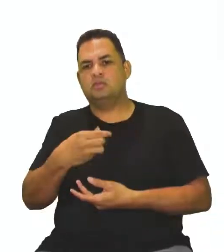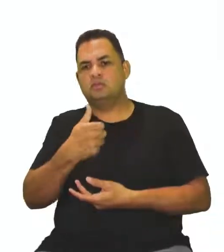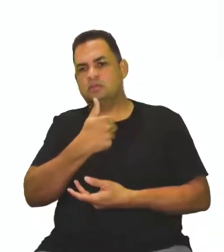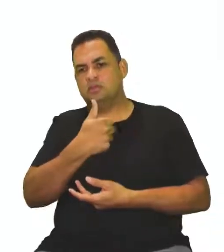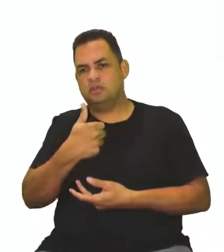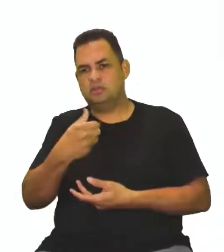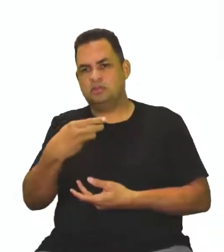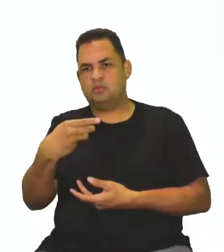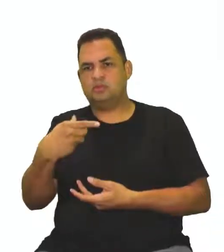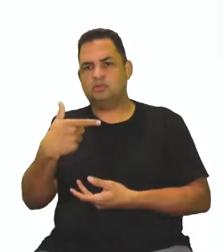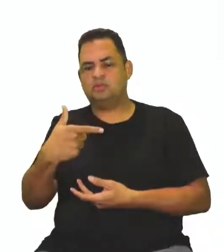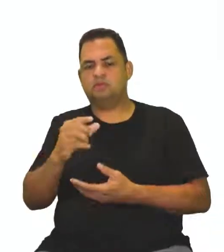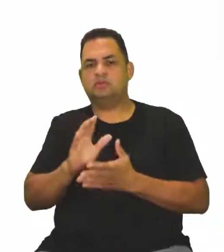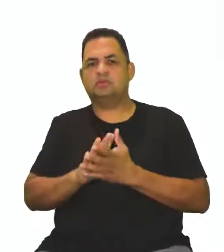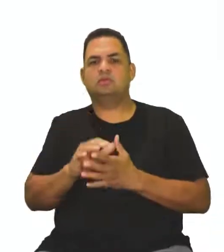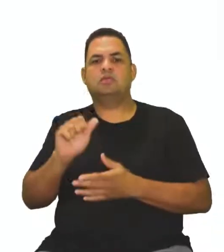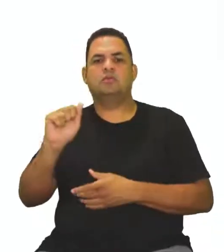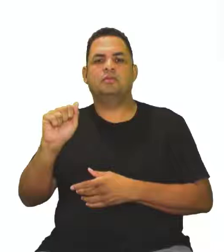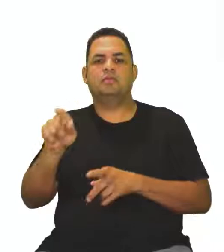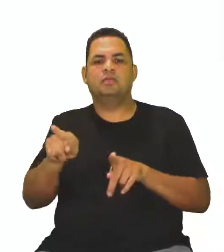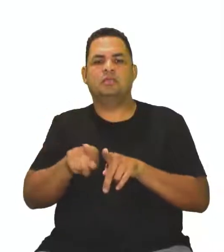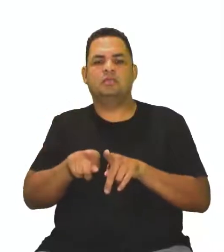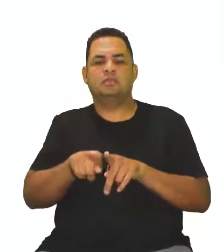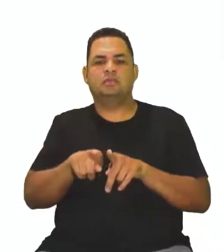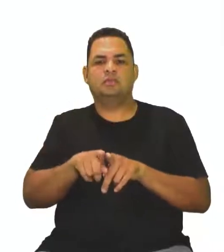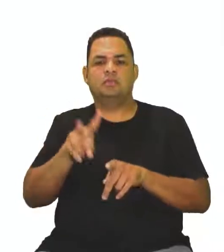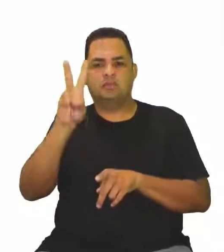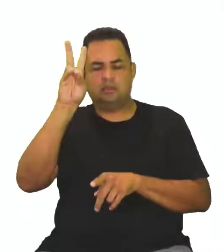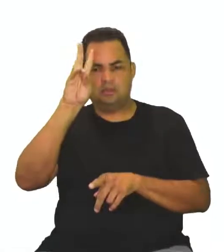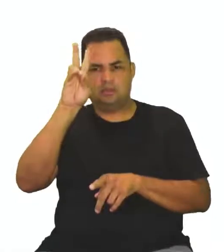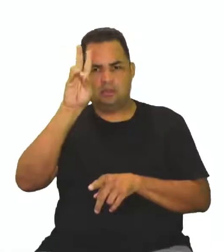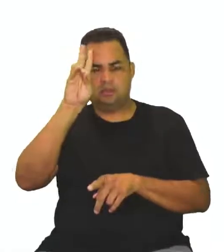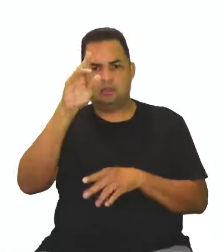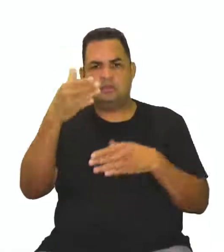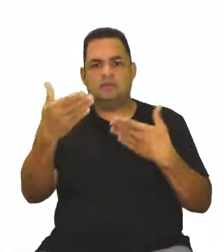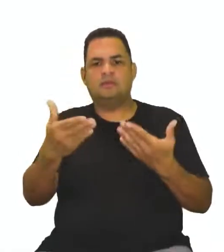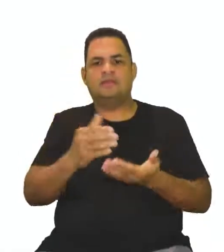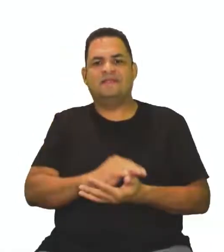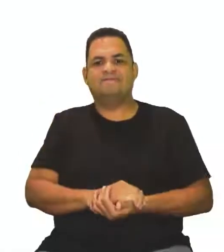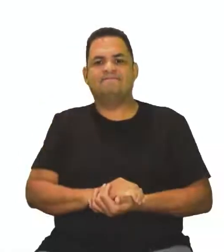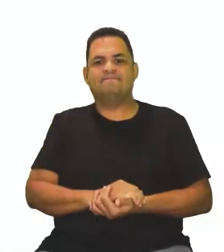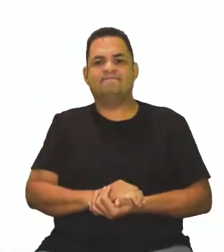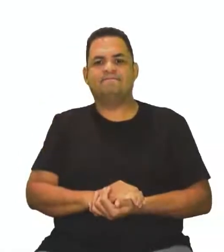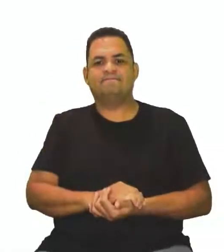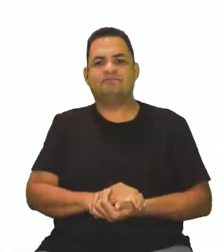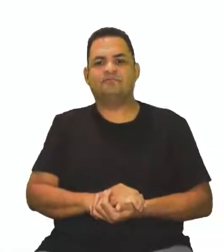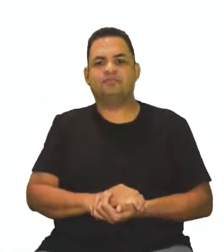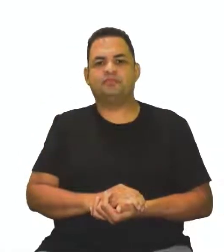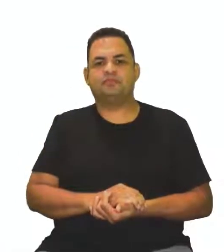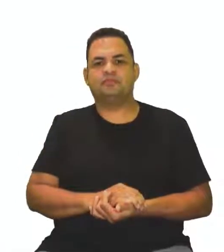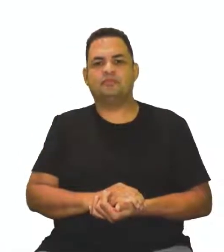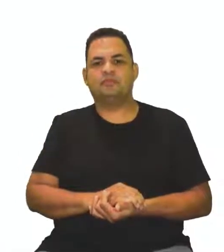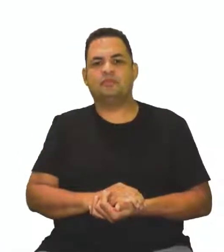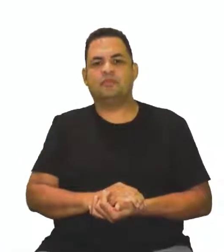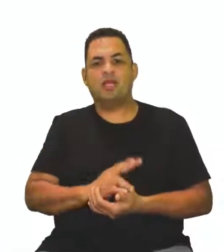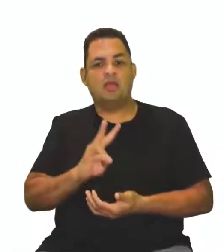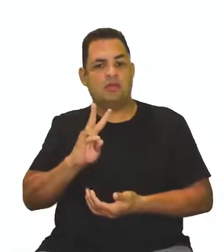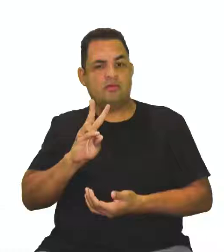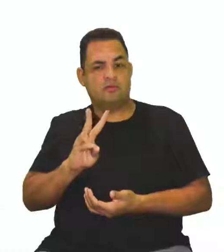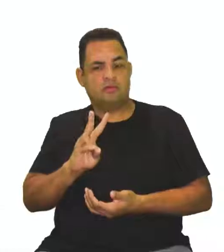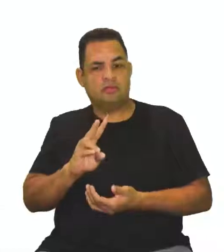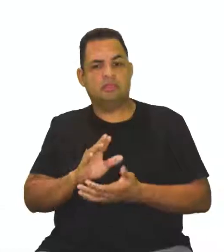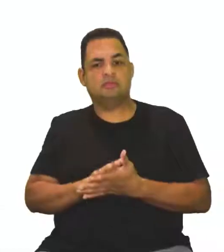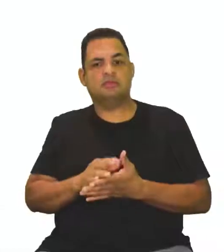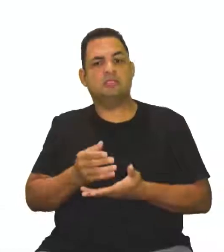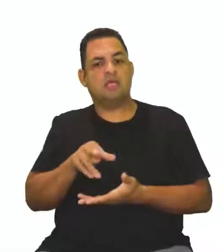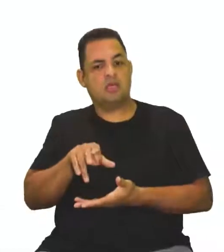vamos lá. Lembrando, pessoal, vamos recapitular. Aqui, a tensão é a mesma que alimenta o circuito,